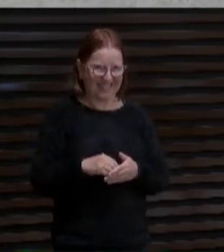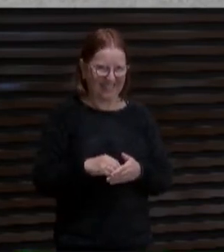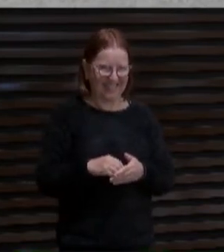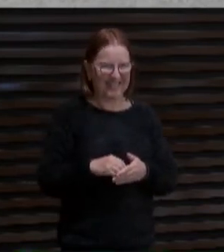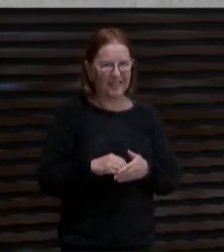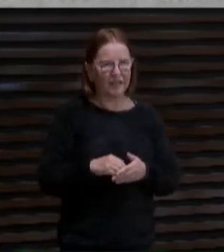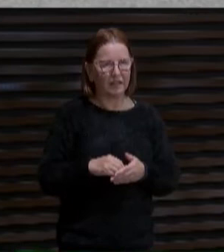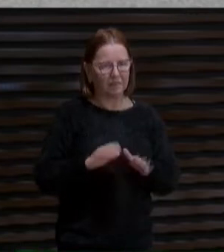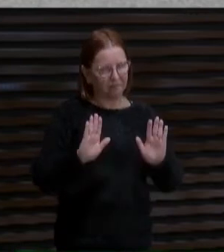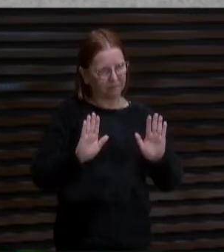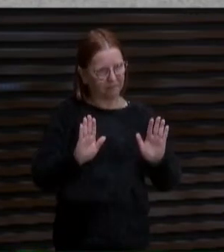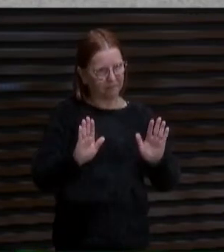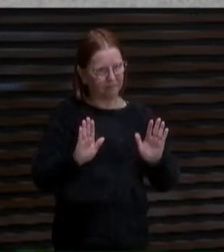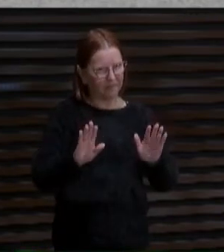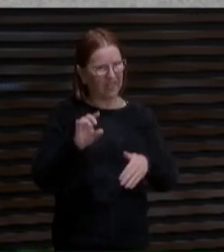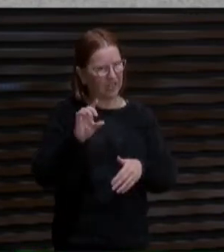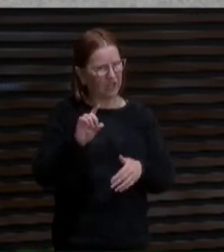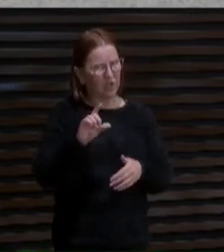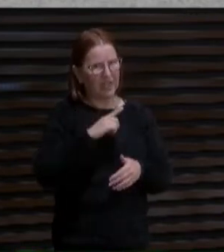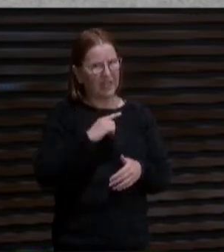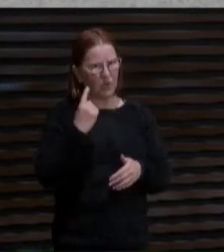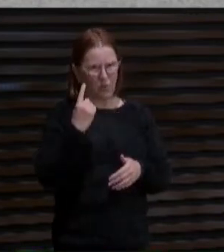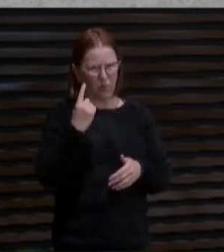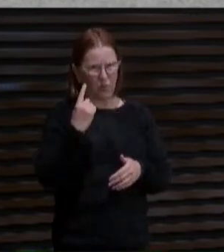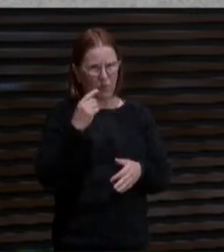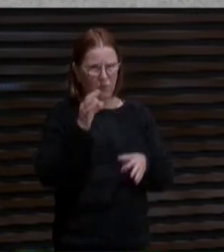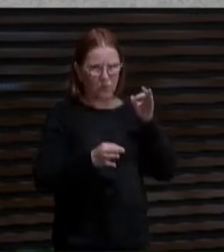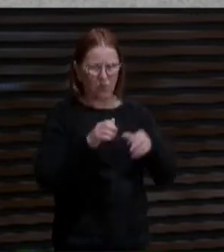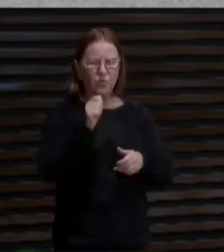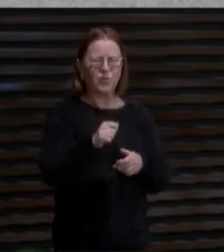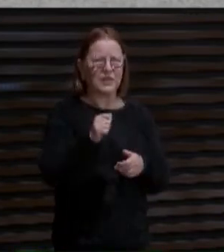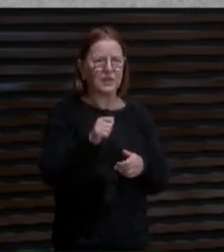agora pera lá pera lá se eu tenho um juiz só tem um advogado